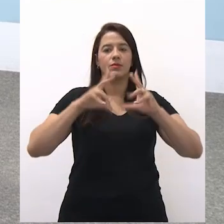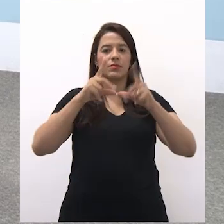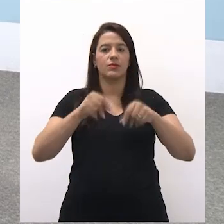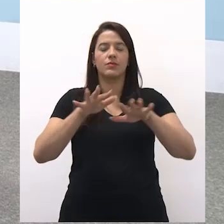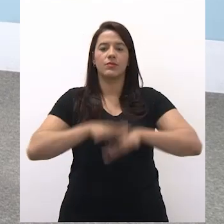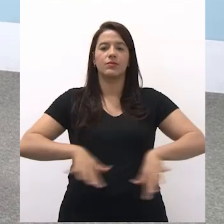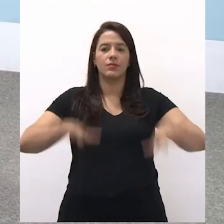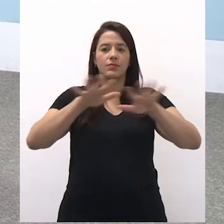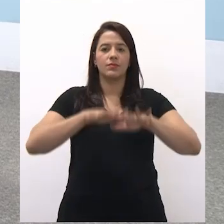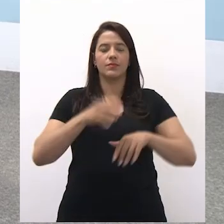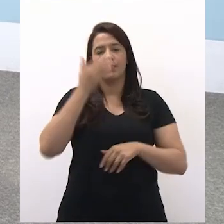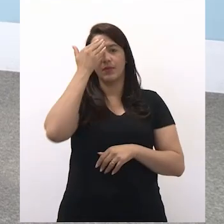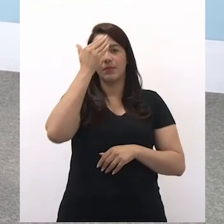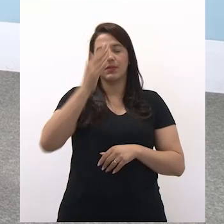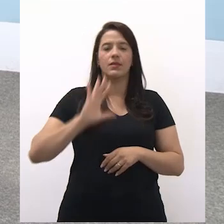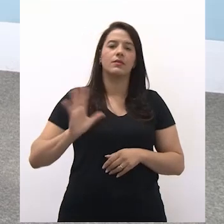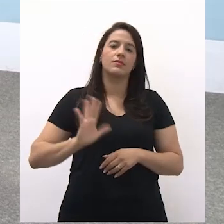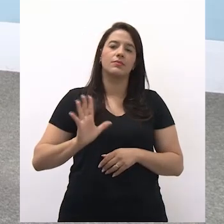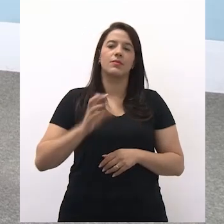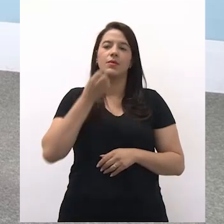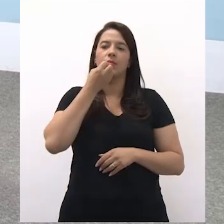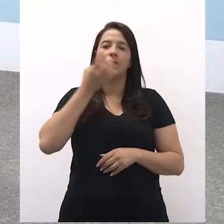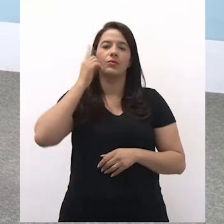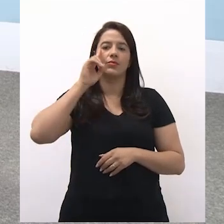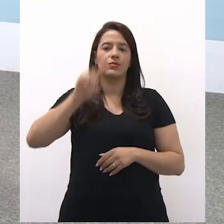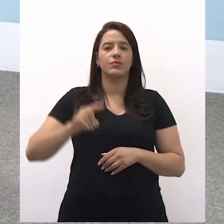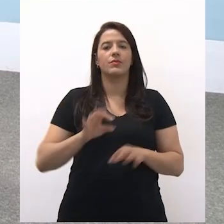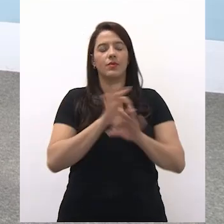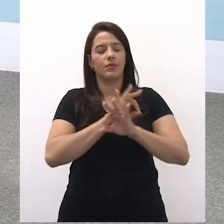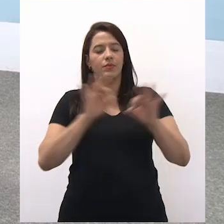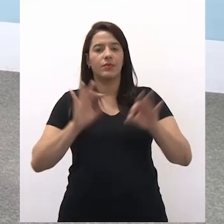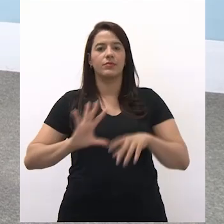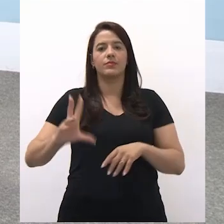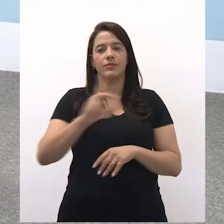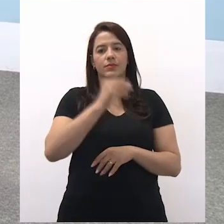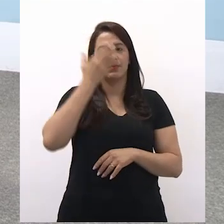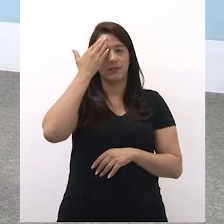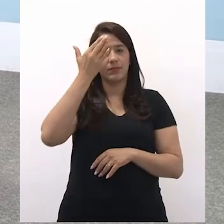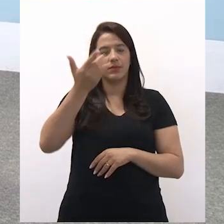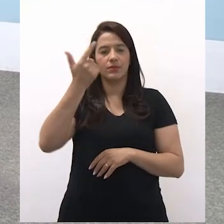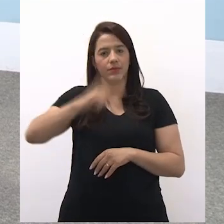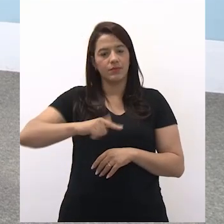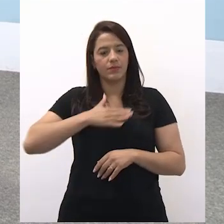né? Muito obrigada, então, a todos e um bom dia. Ótimo dia, muito obrigado. Mais uma vez,